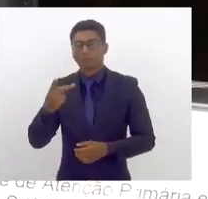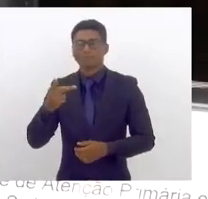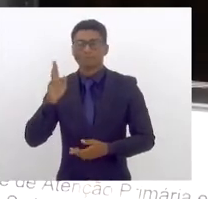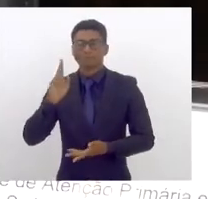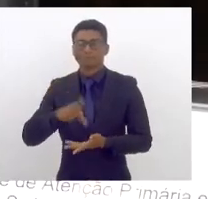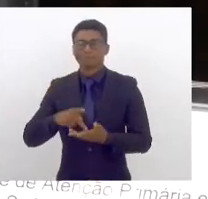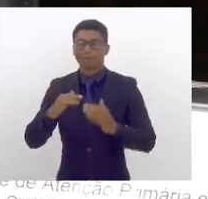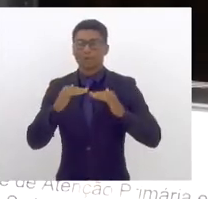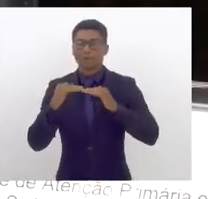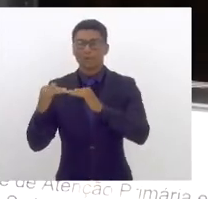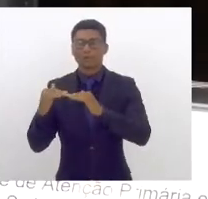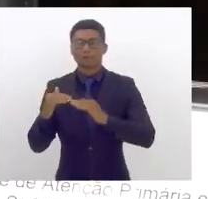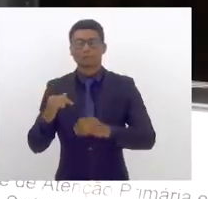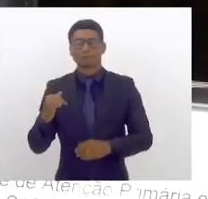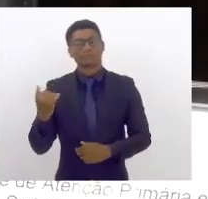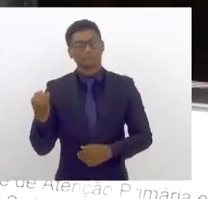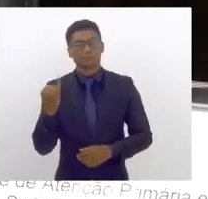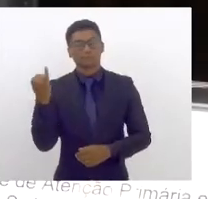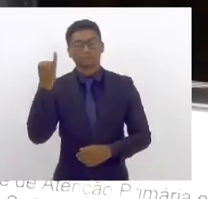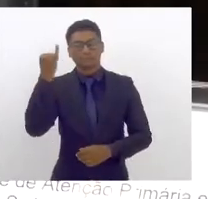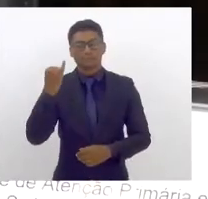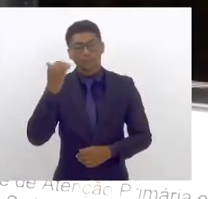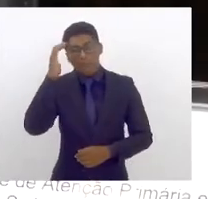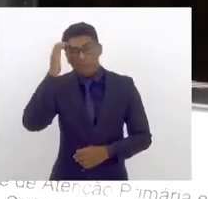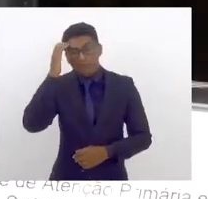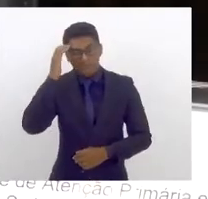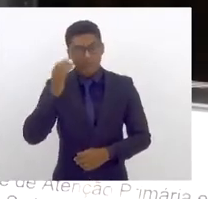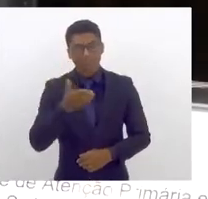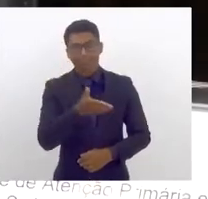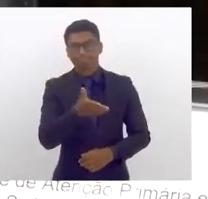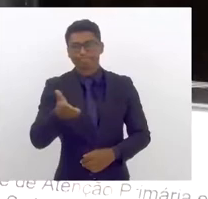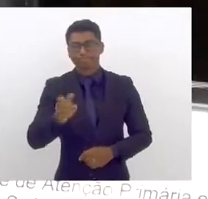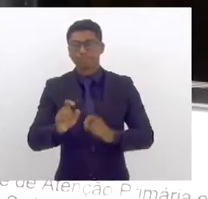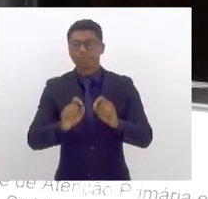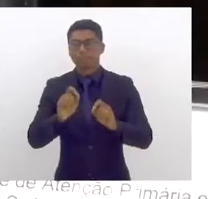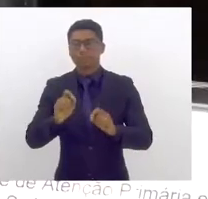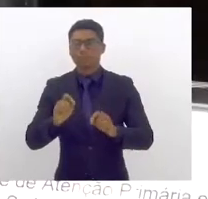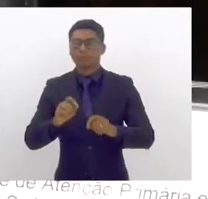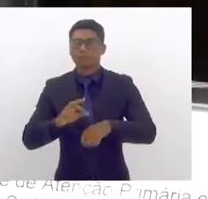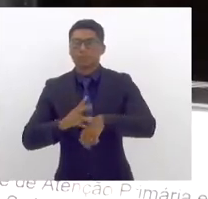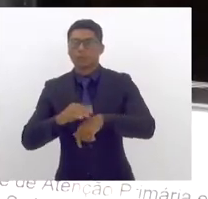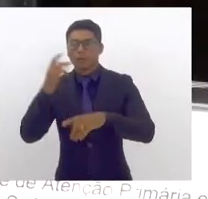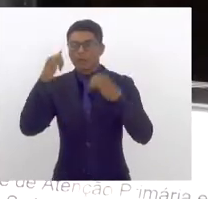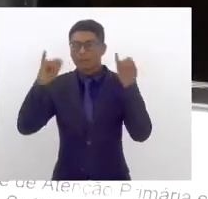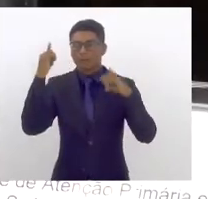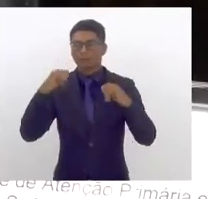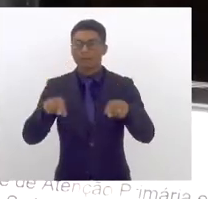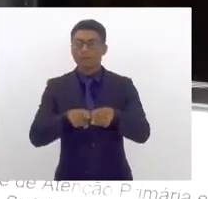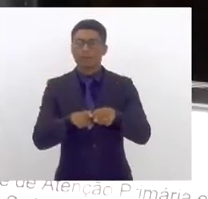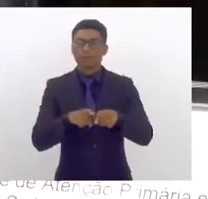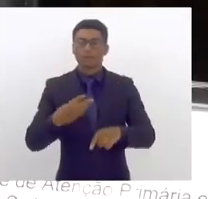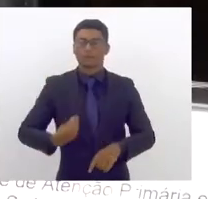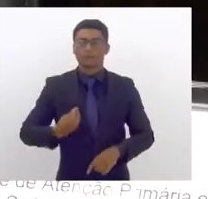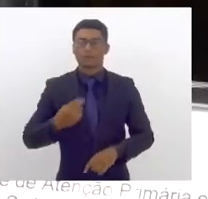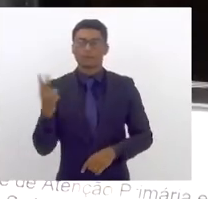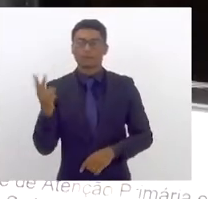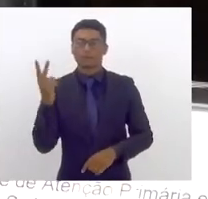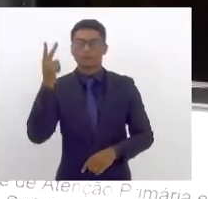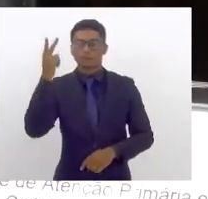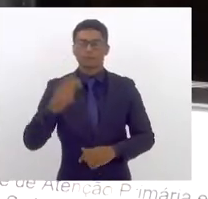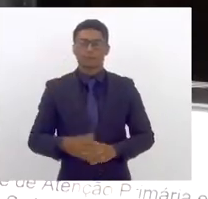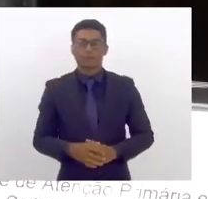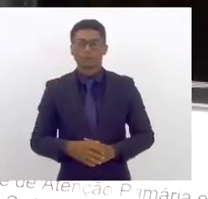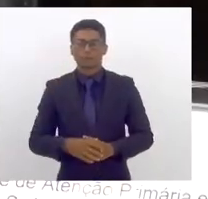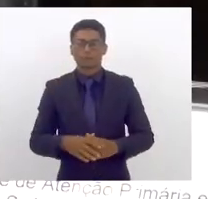nós é muito importante né entender a prevenção e a valorização da vida a partir da Saúde mas também caminhando